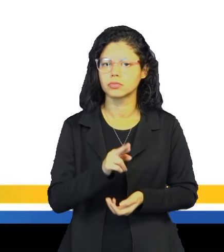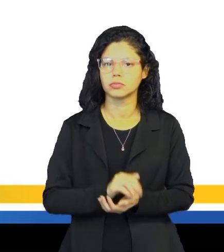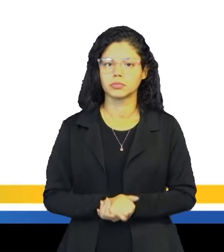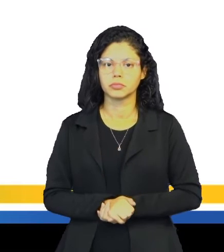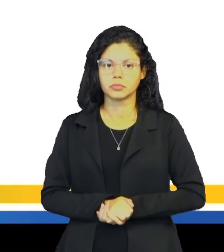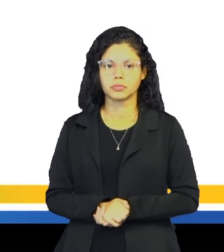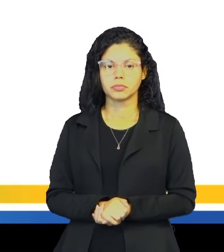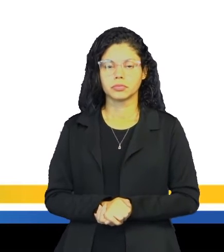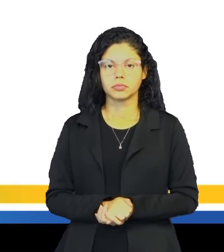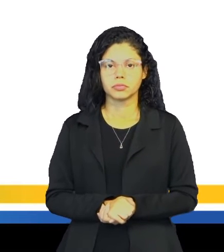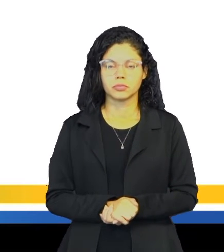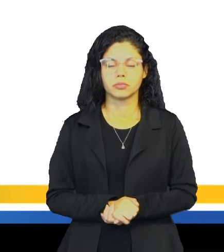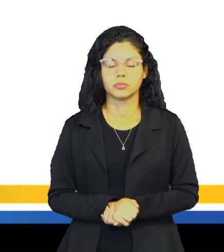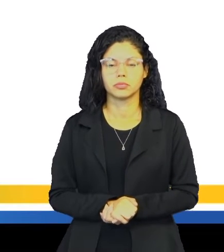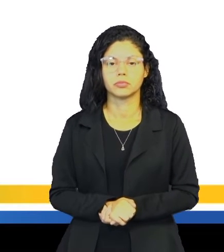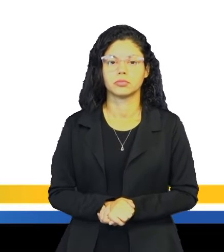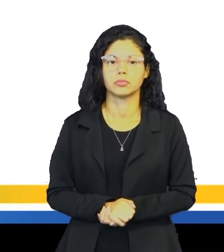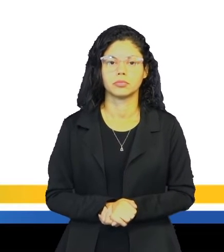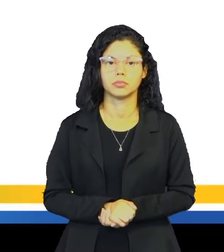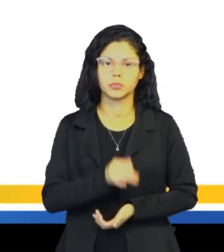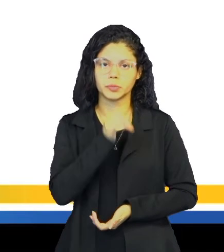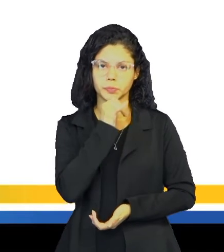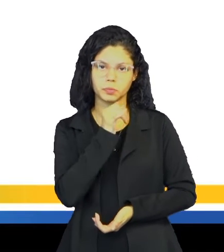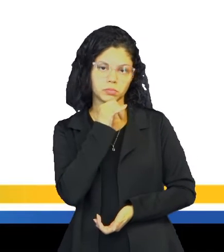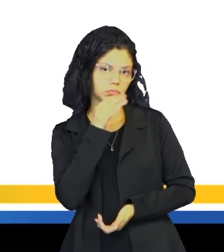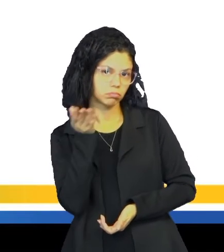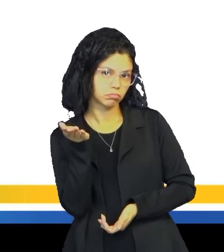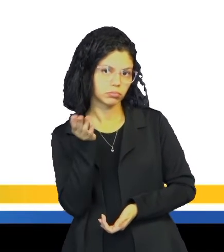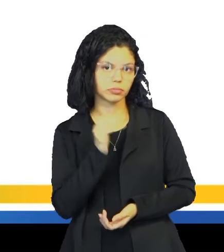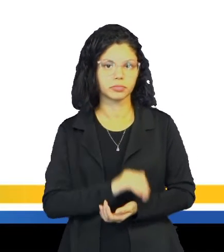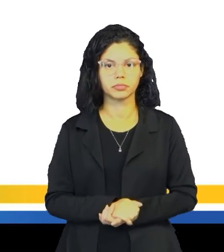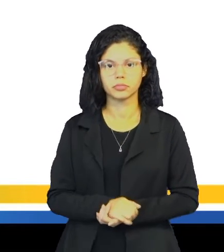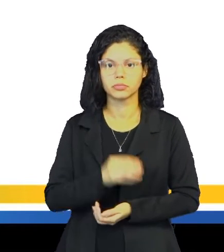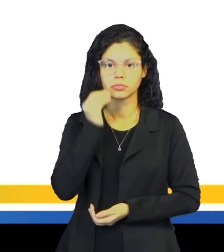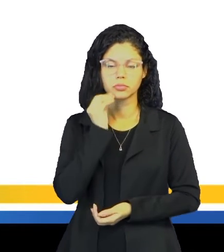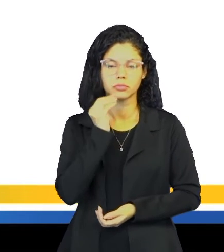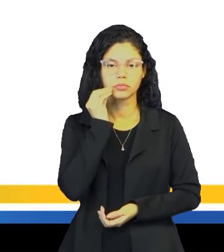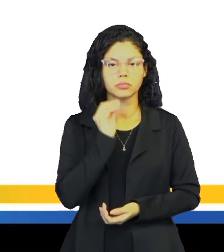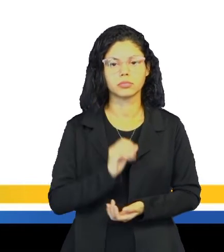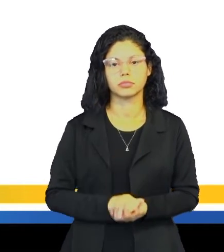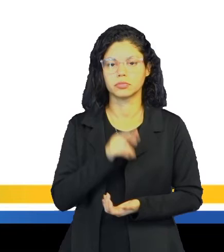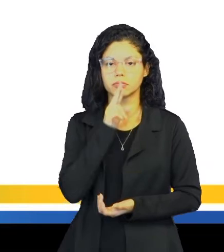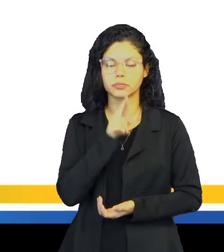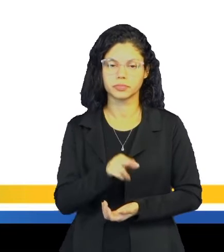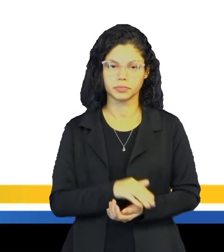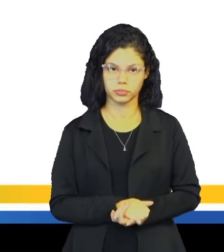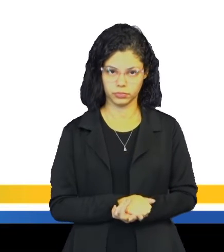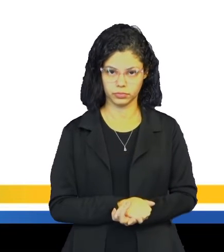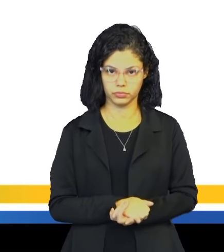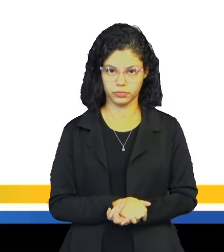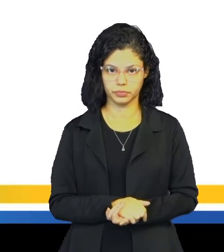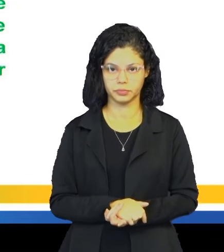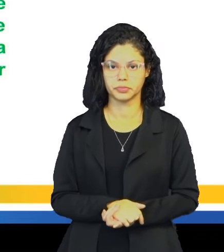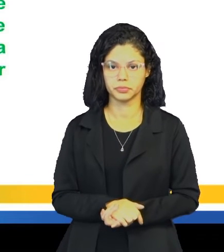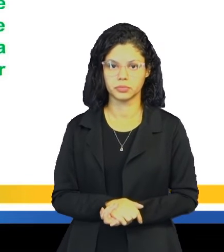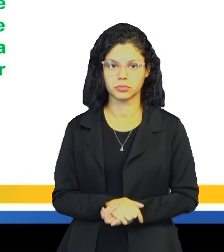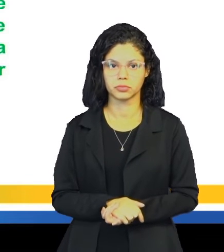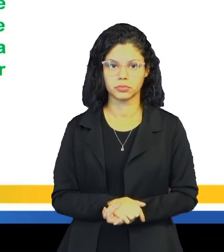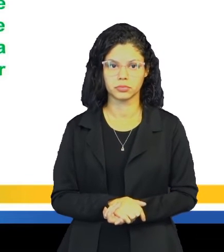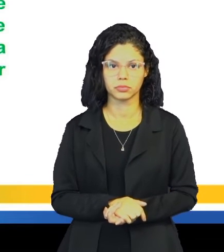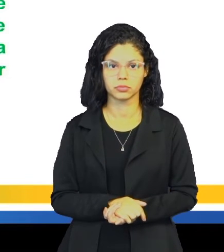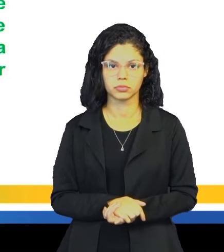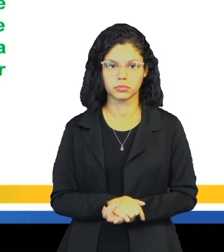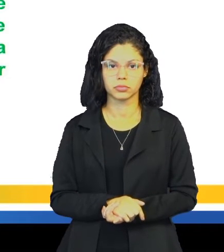né? Use um exemplo. Vamos tentar construir uma resposta.